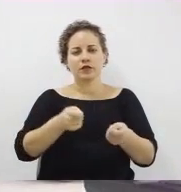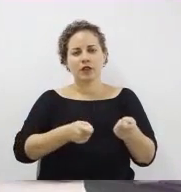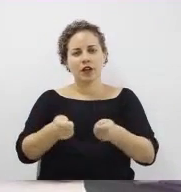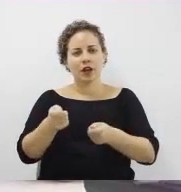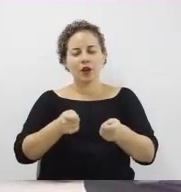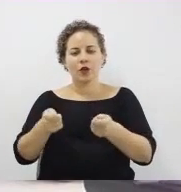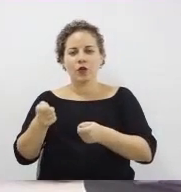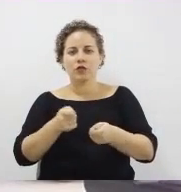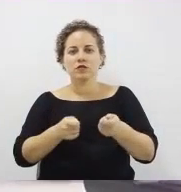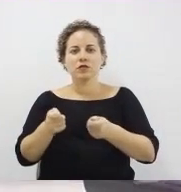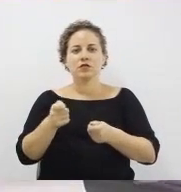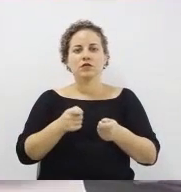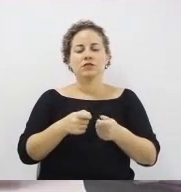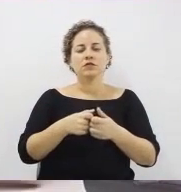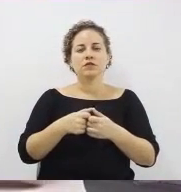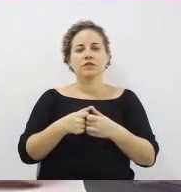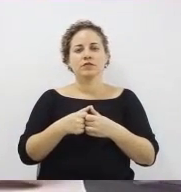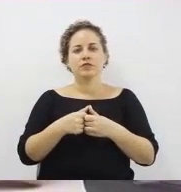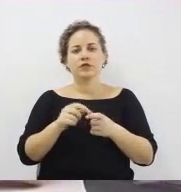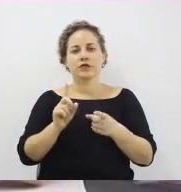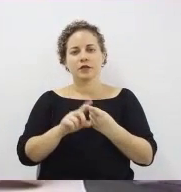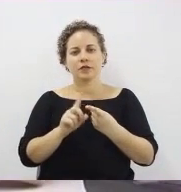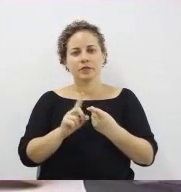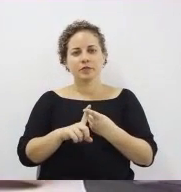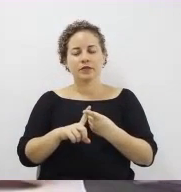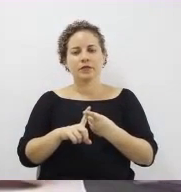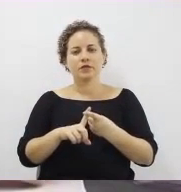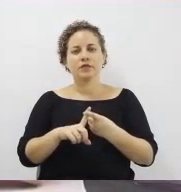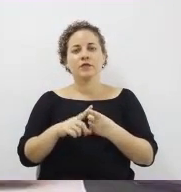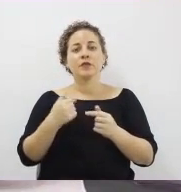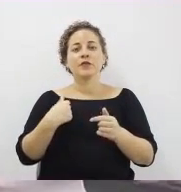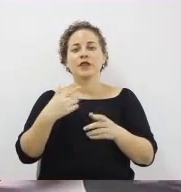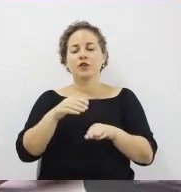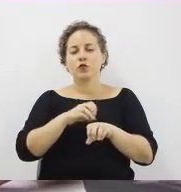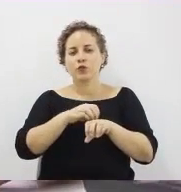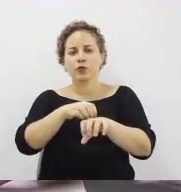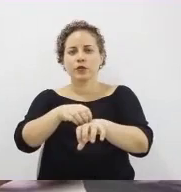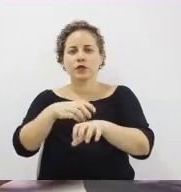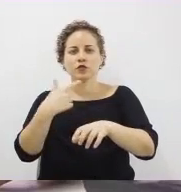com transportadores, como contratação de transportadores e